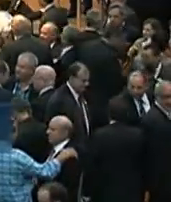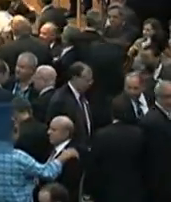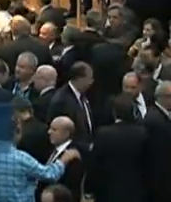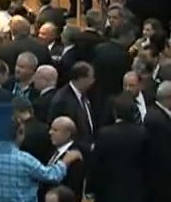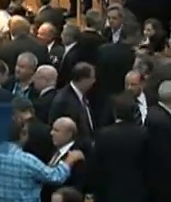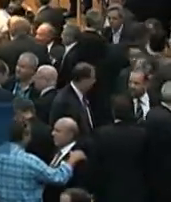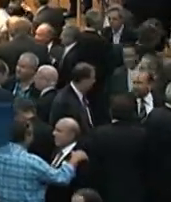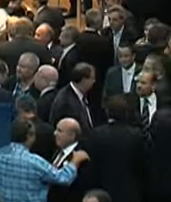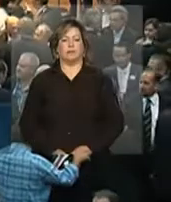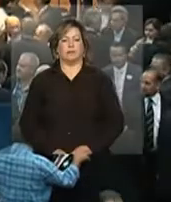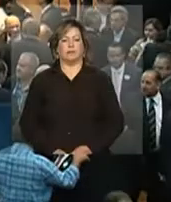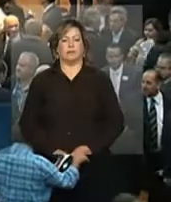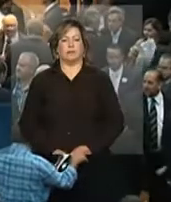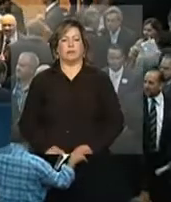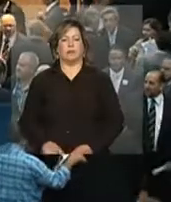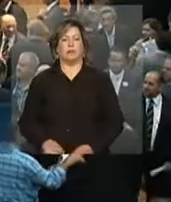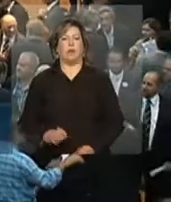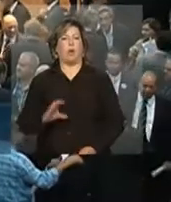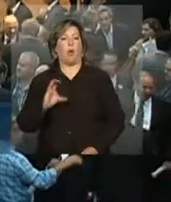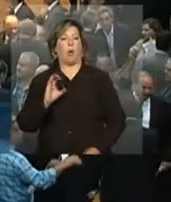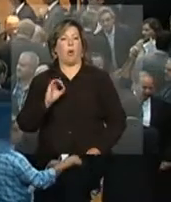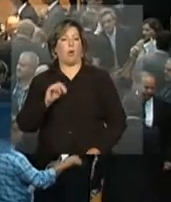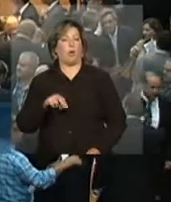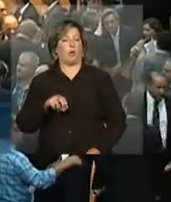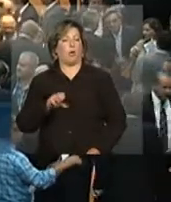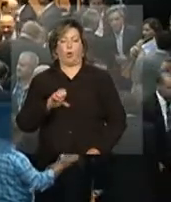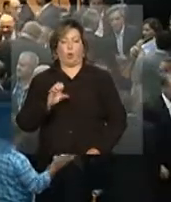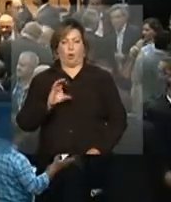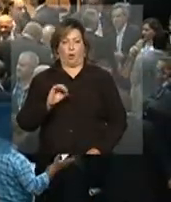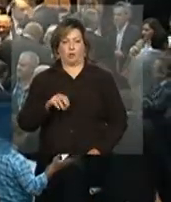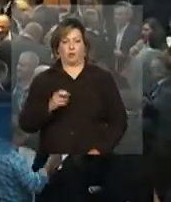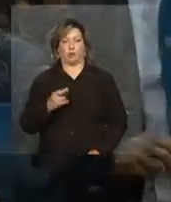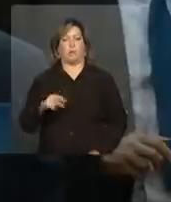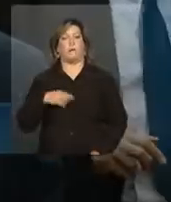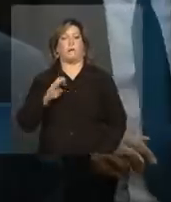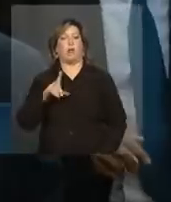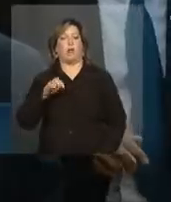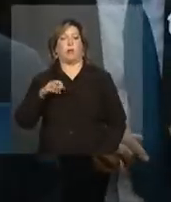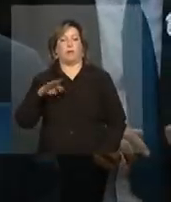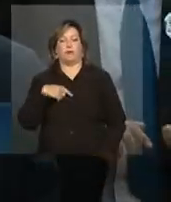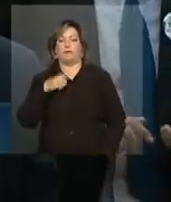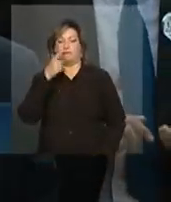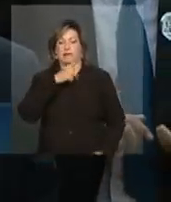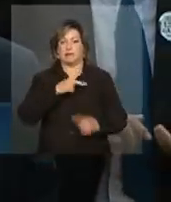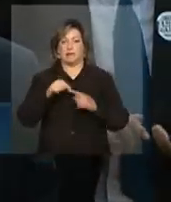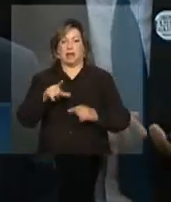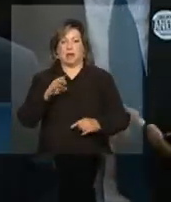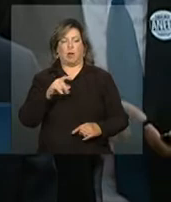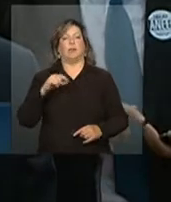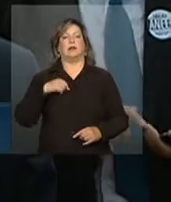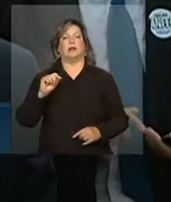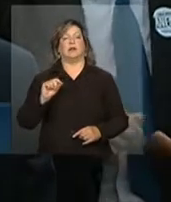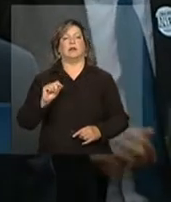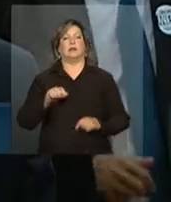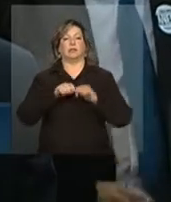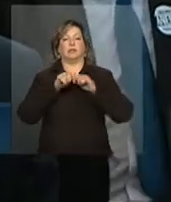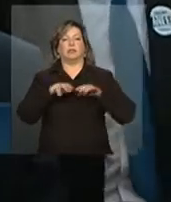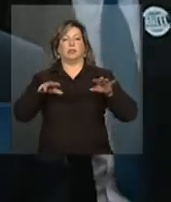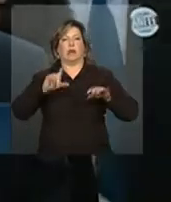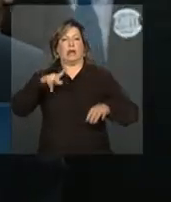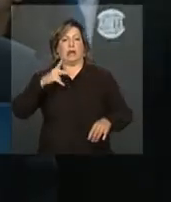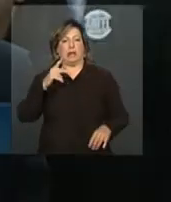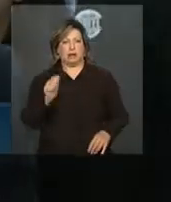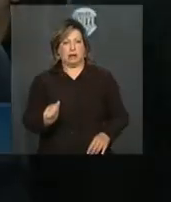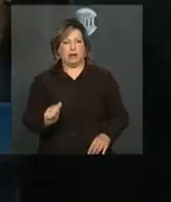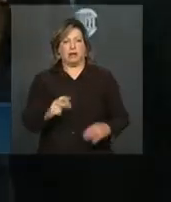bom o consórcio I Belo Monte que venceu o leilão da linha de transmissão que